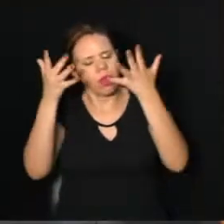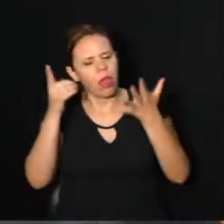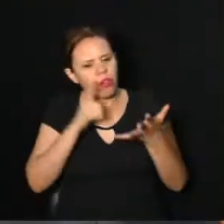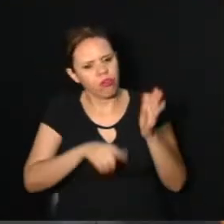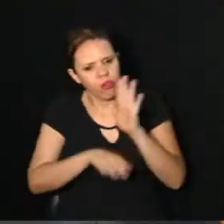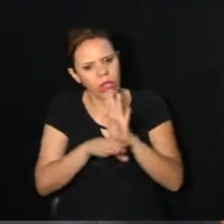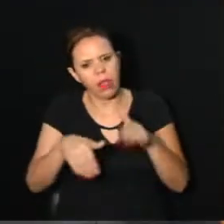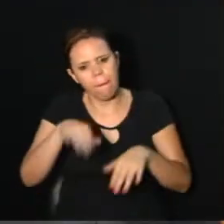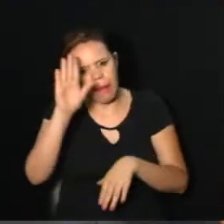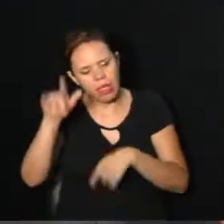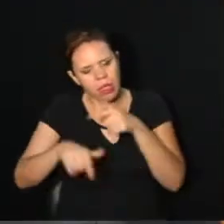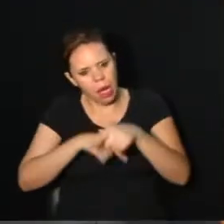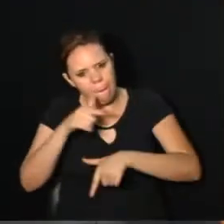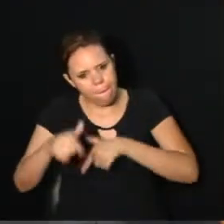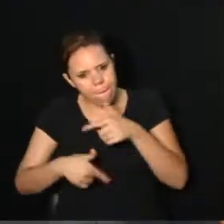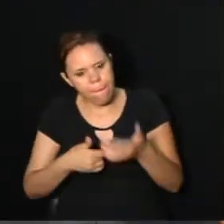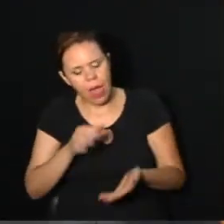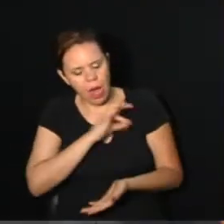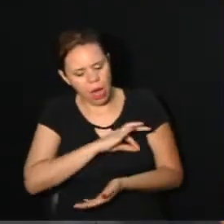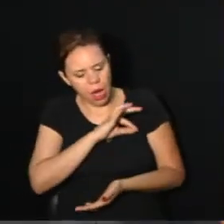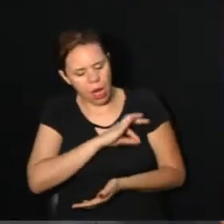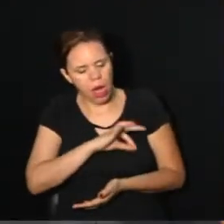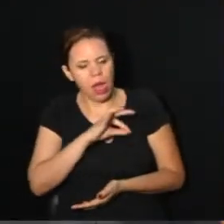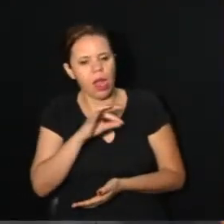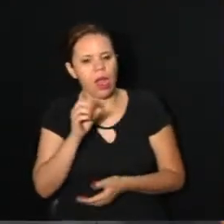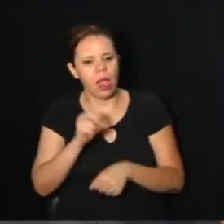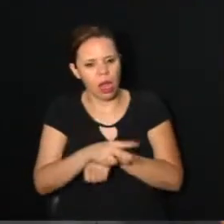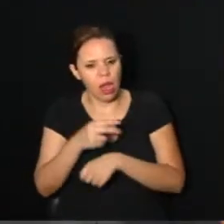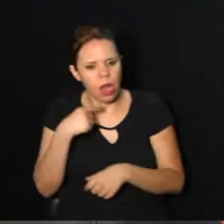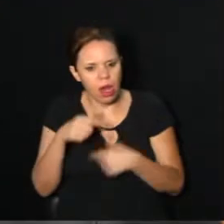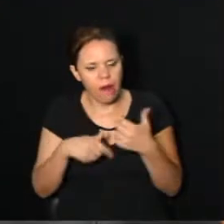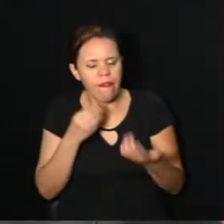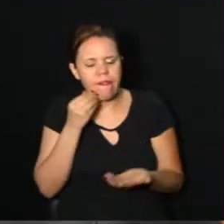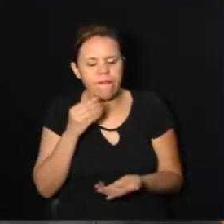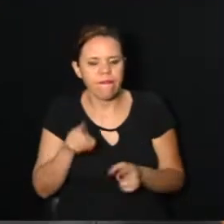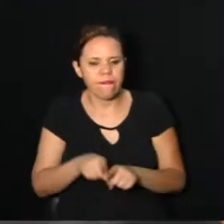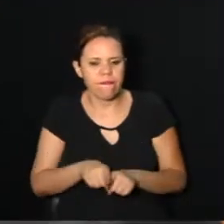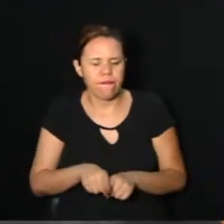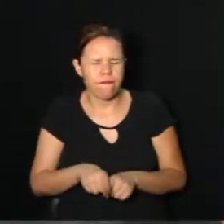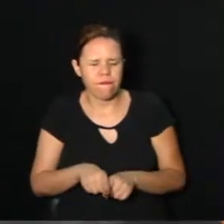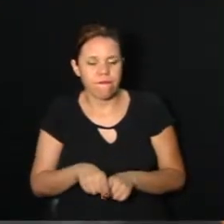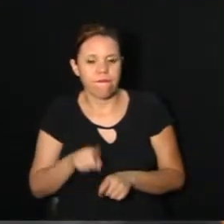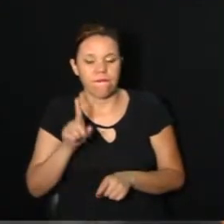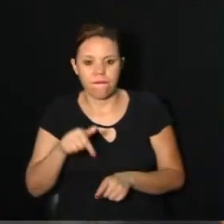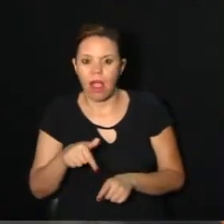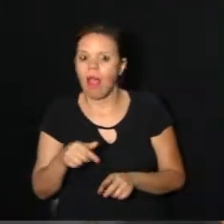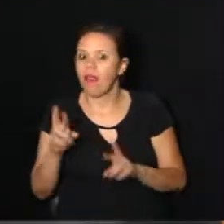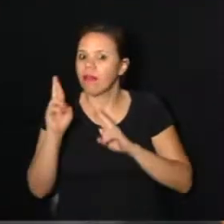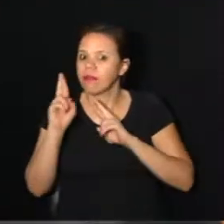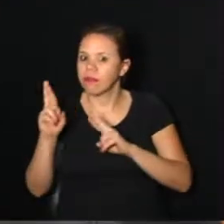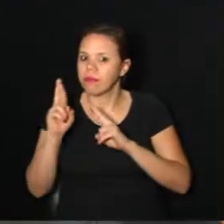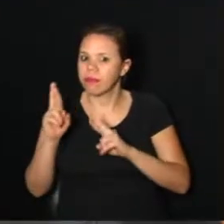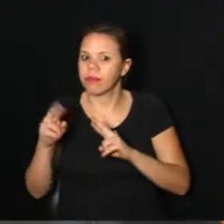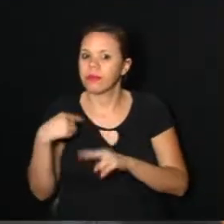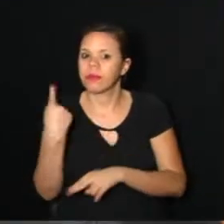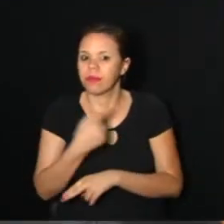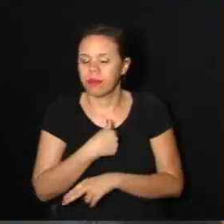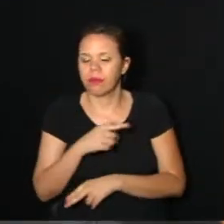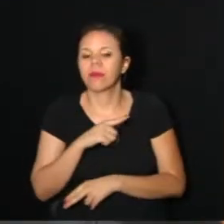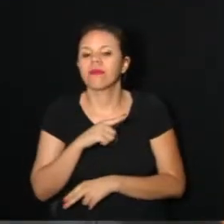trabalho, da renda, né? E isso, obviamente, é uma grande esperança que nós vamos